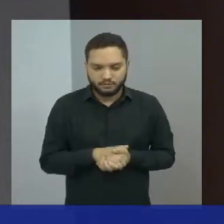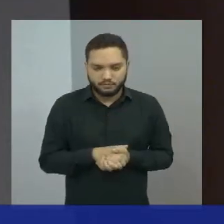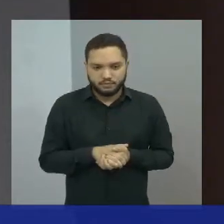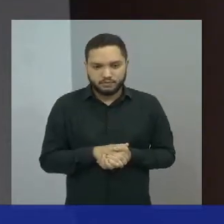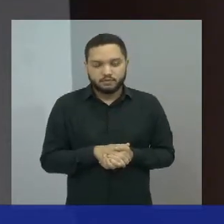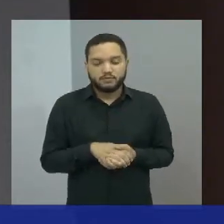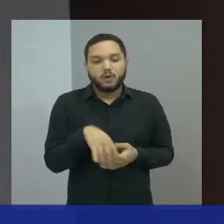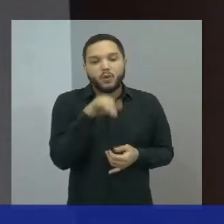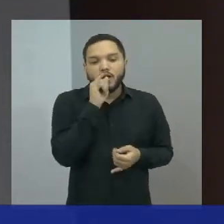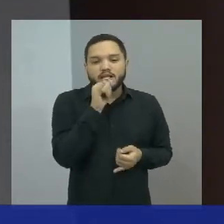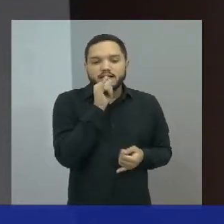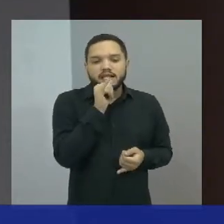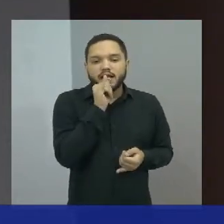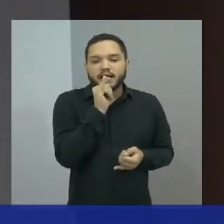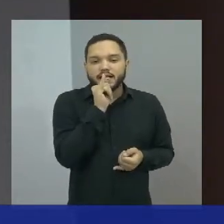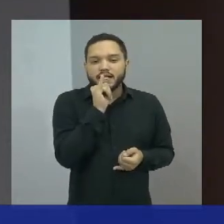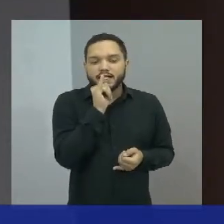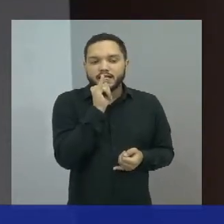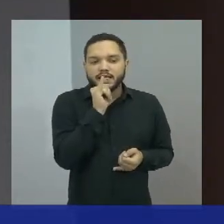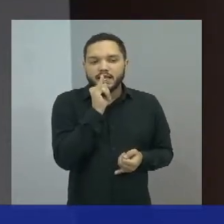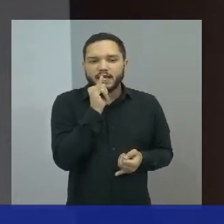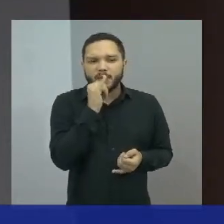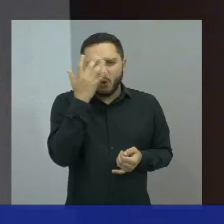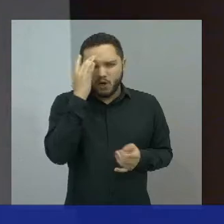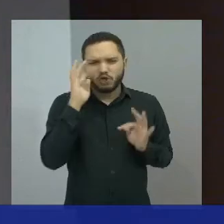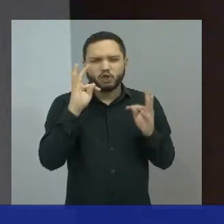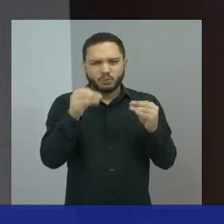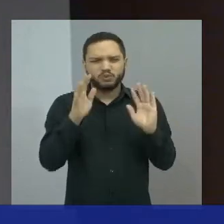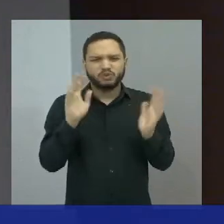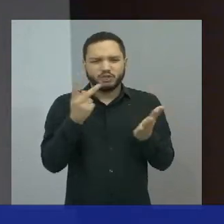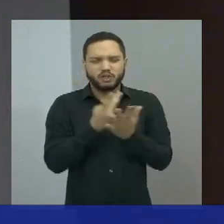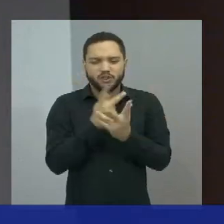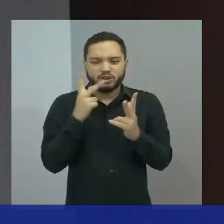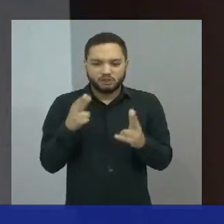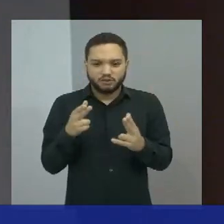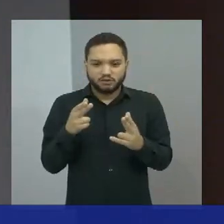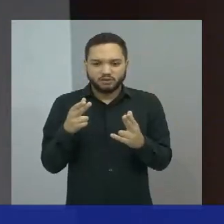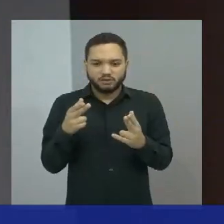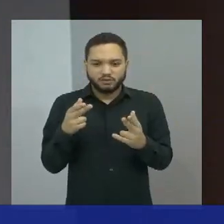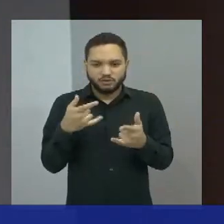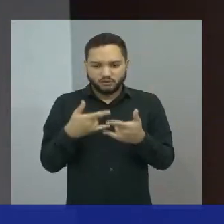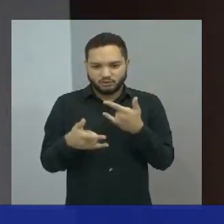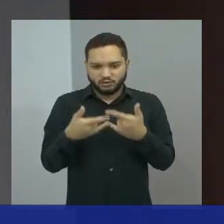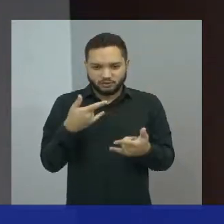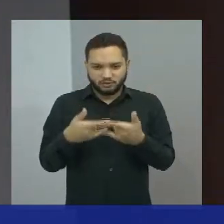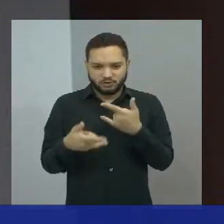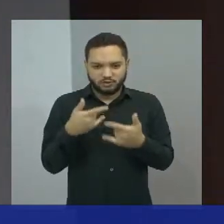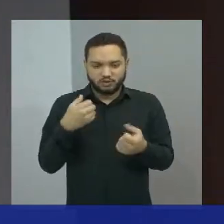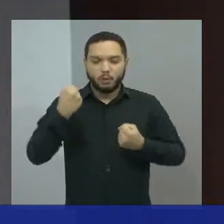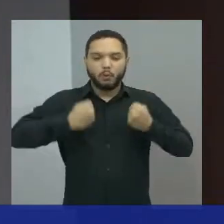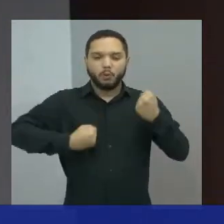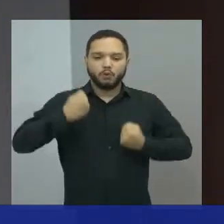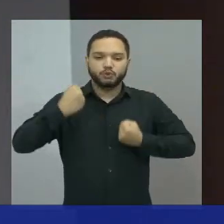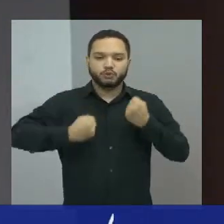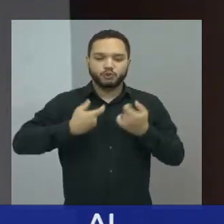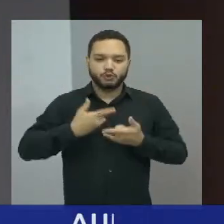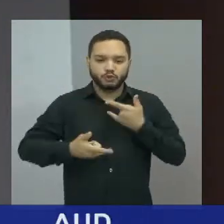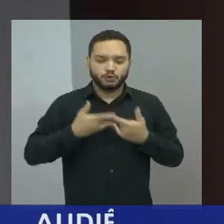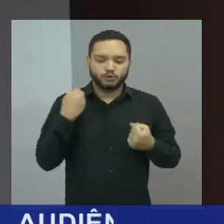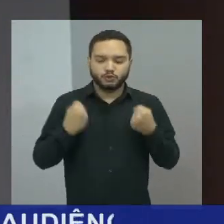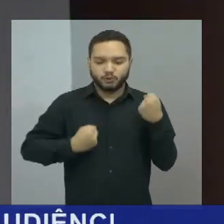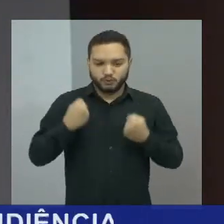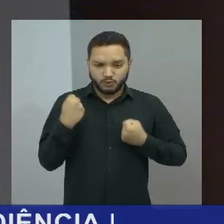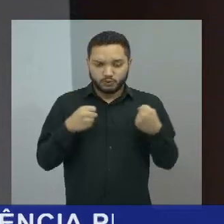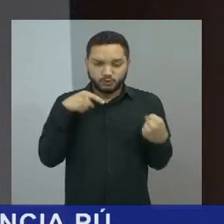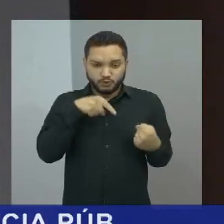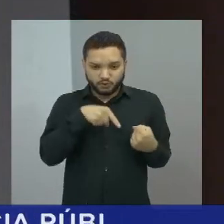que eu acho que quase todos aqui já passaram por isso, é a carteira de motorista. A carteira de motorista é